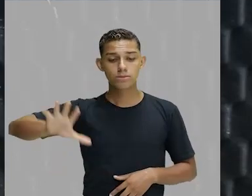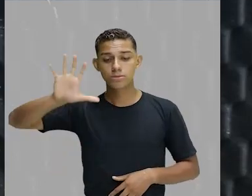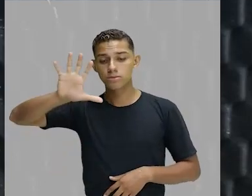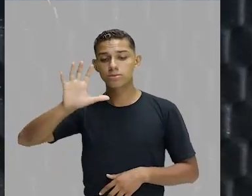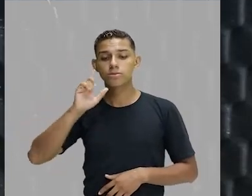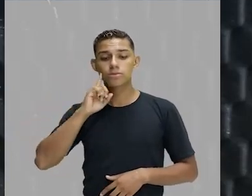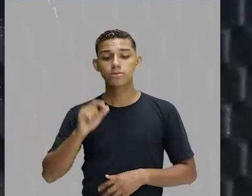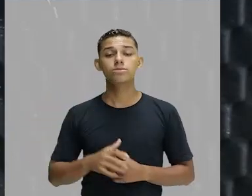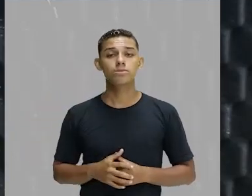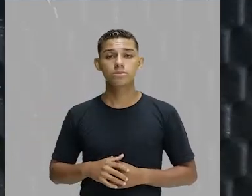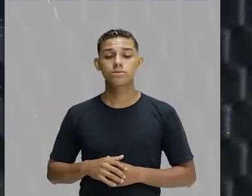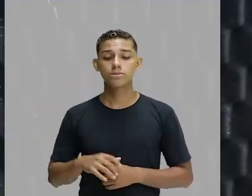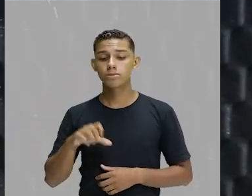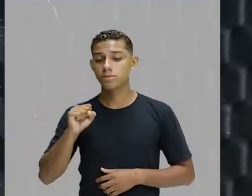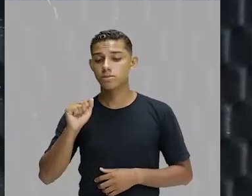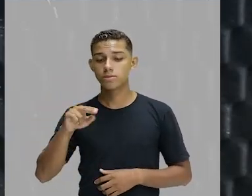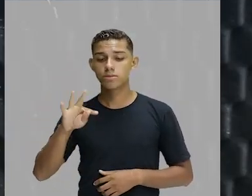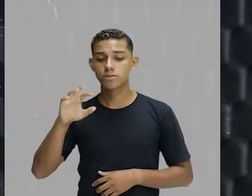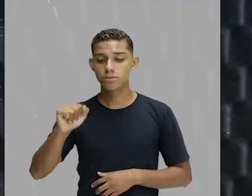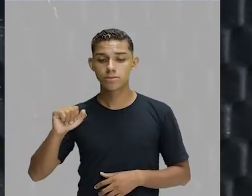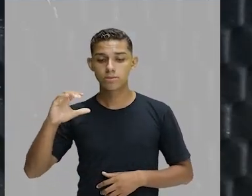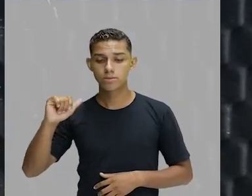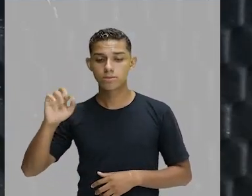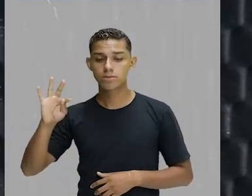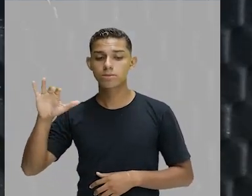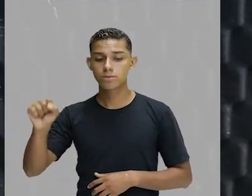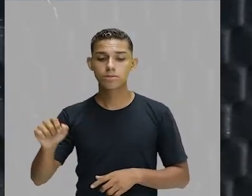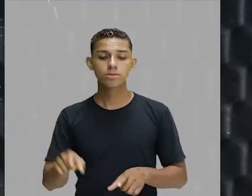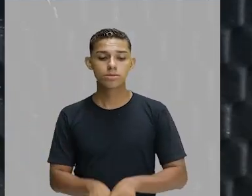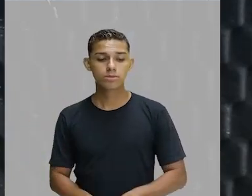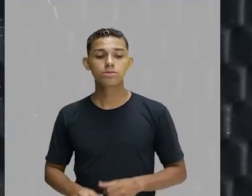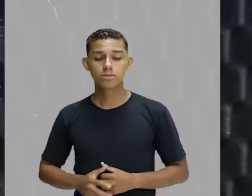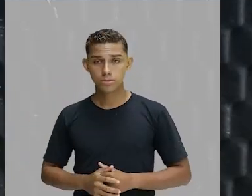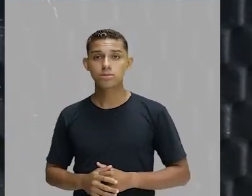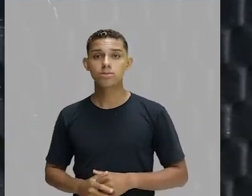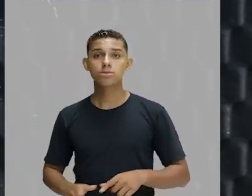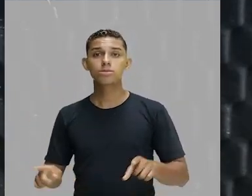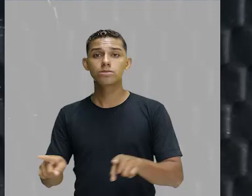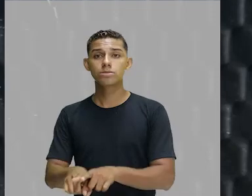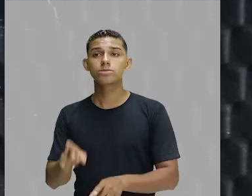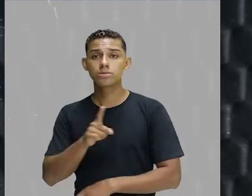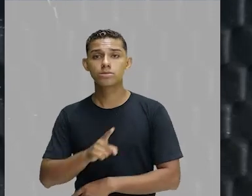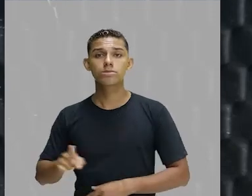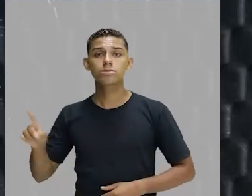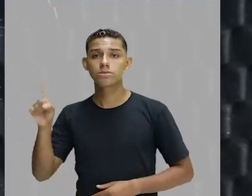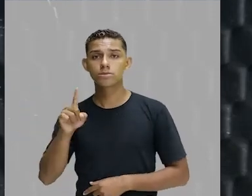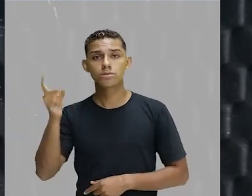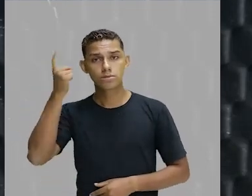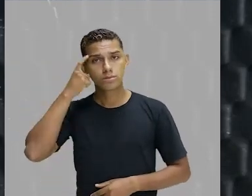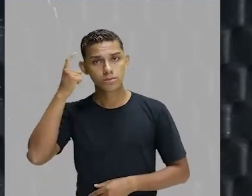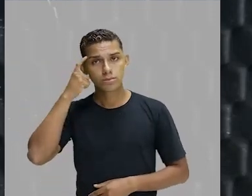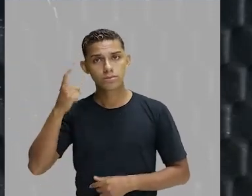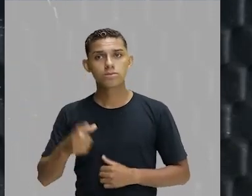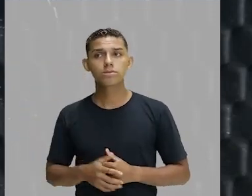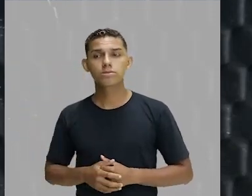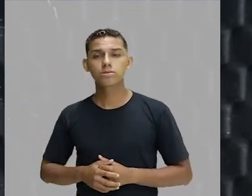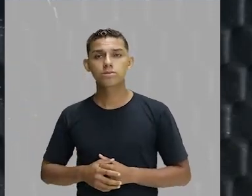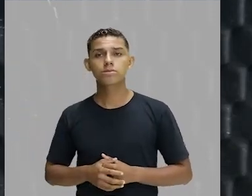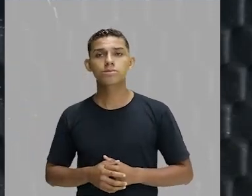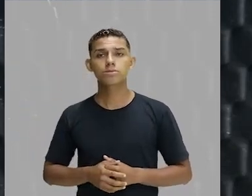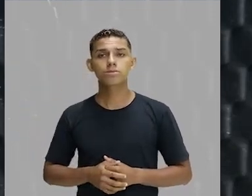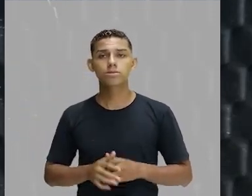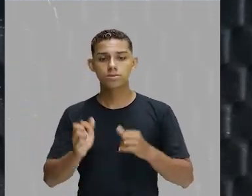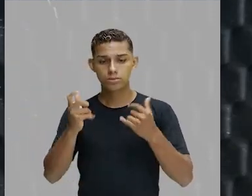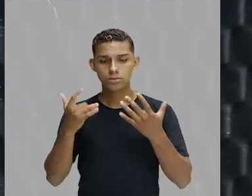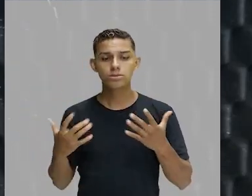Santa Catarina e Parelheiros. Bem, então, eu até pensei que tinha um próximo slide, mas nós vamos